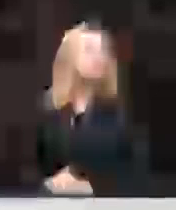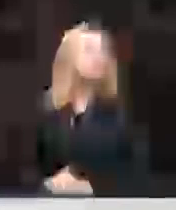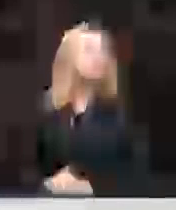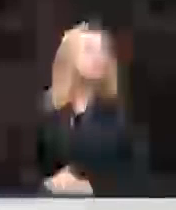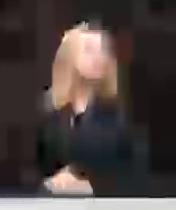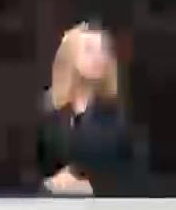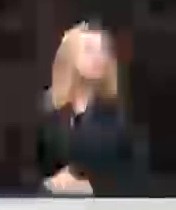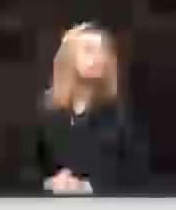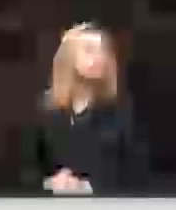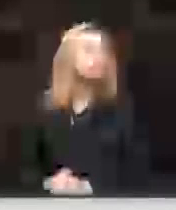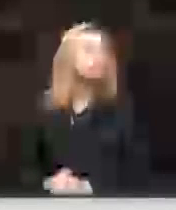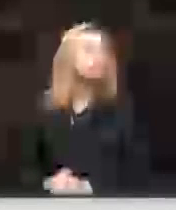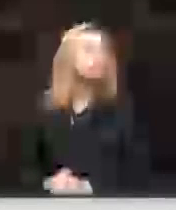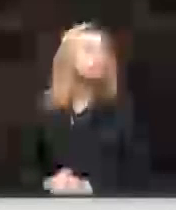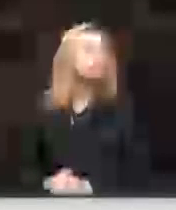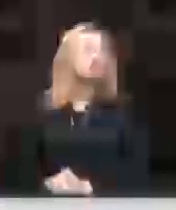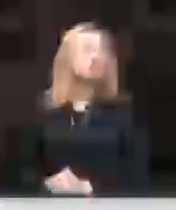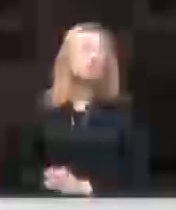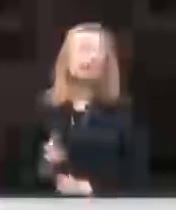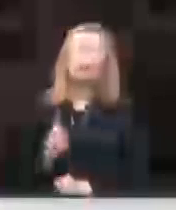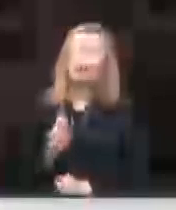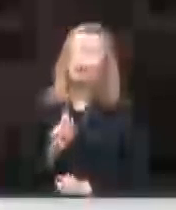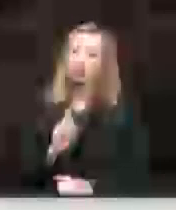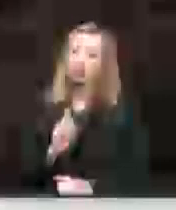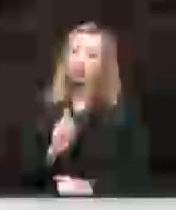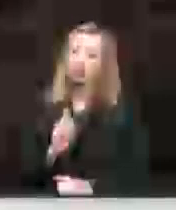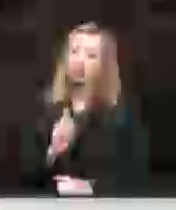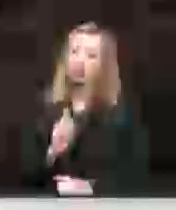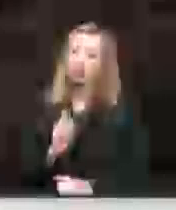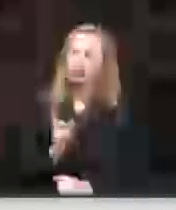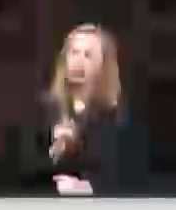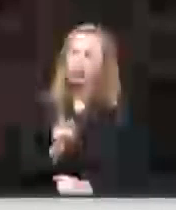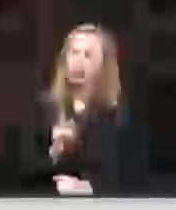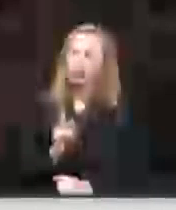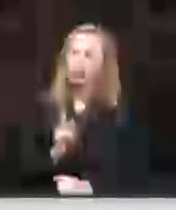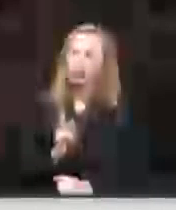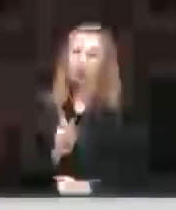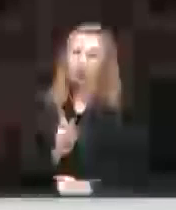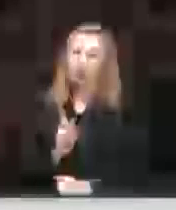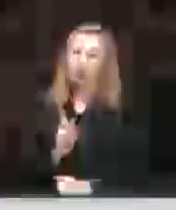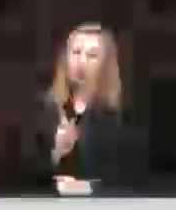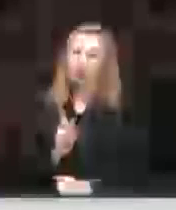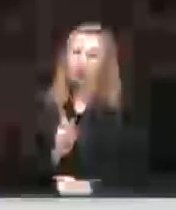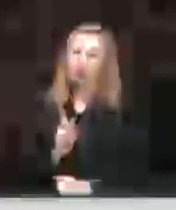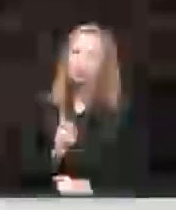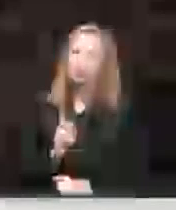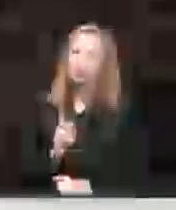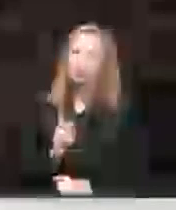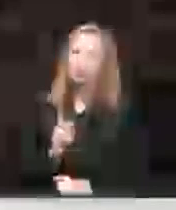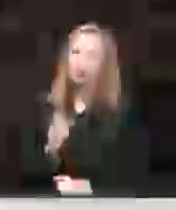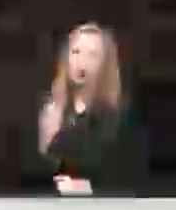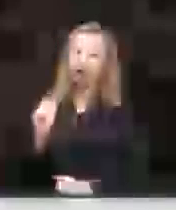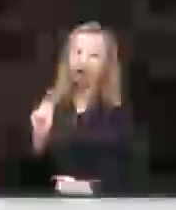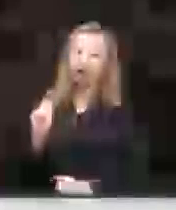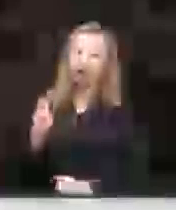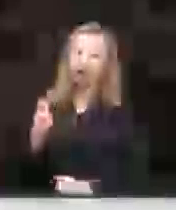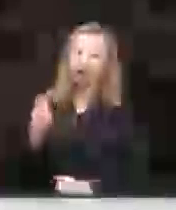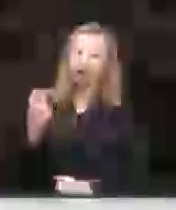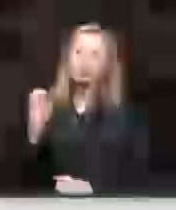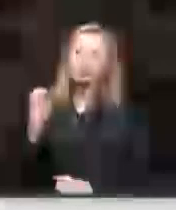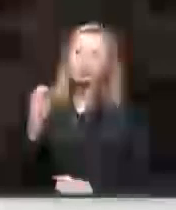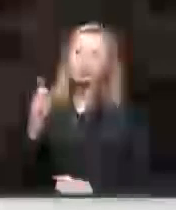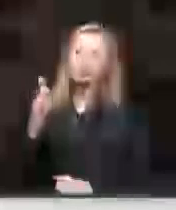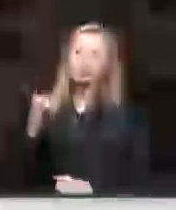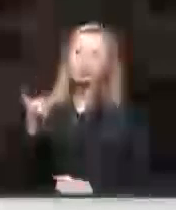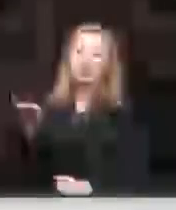um adjetivo desrespeitoso ou alguém interpretar ser uma forma de assédio. Temos que tomar cuidado